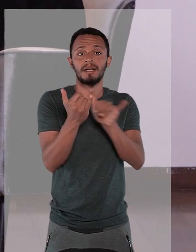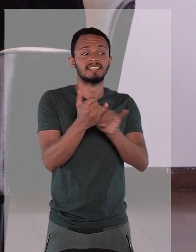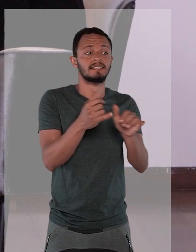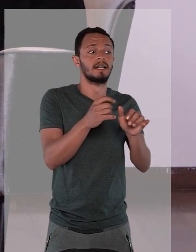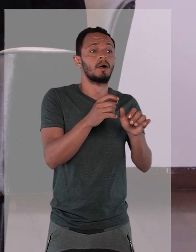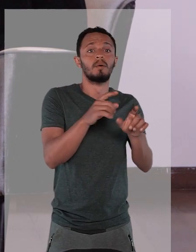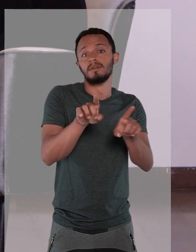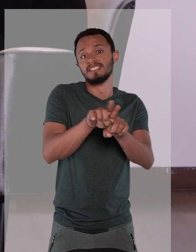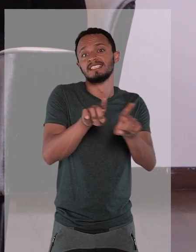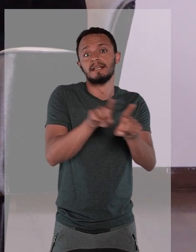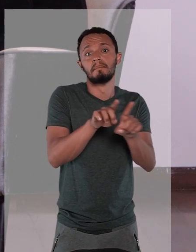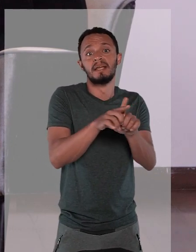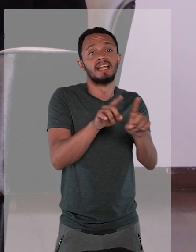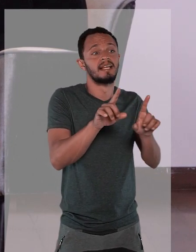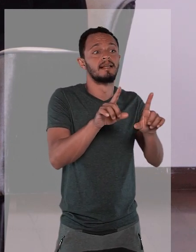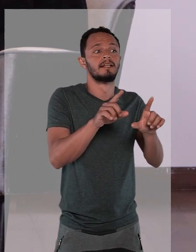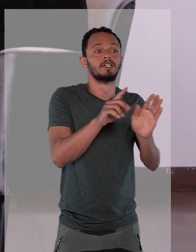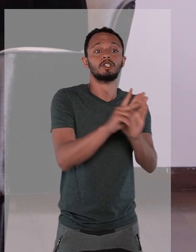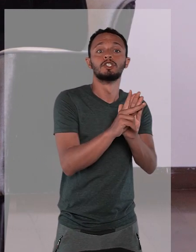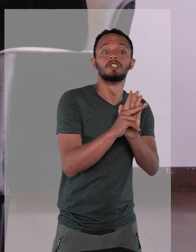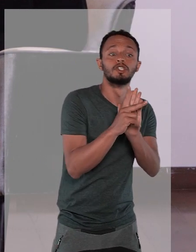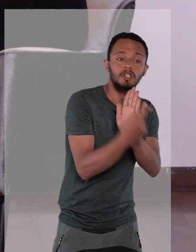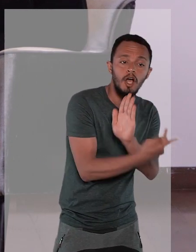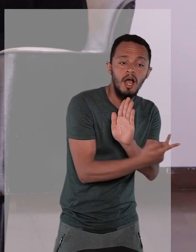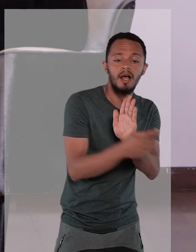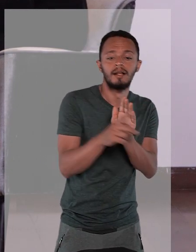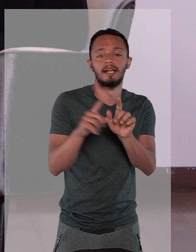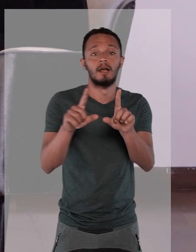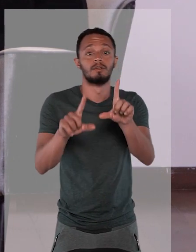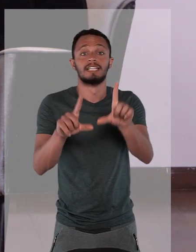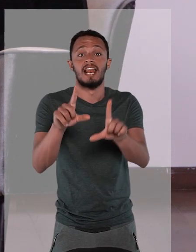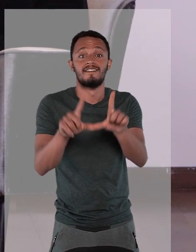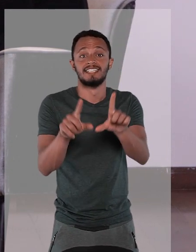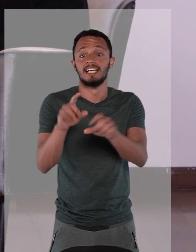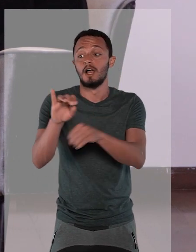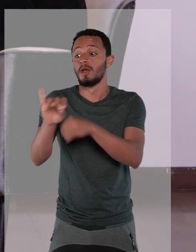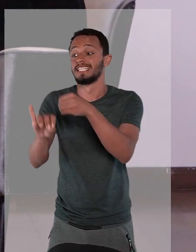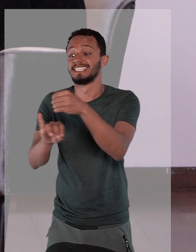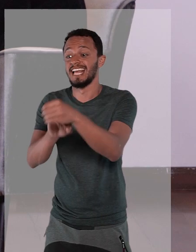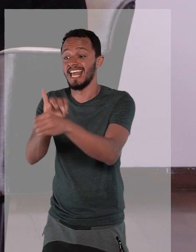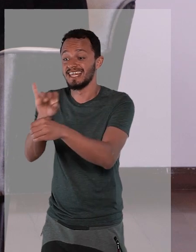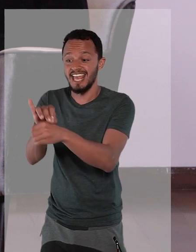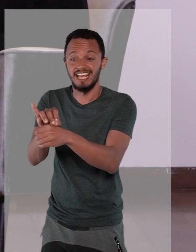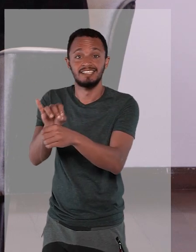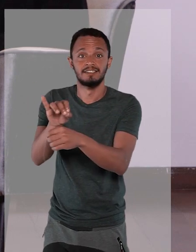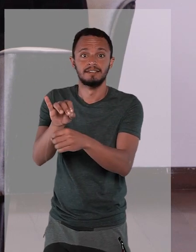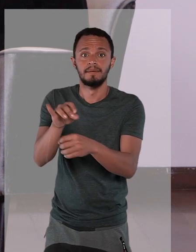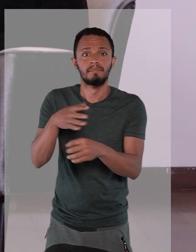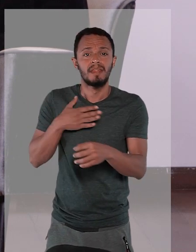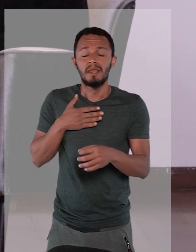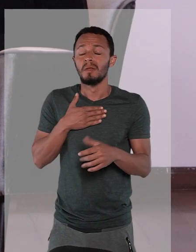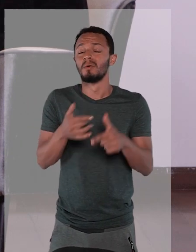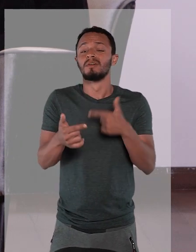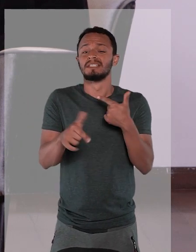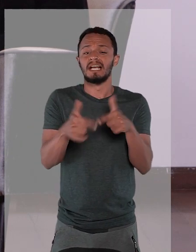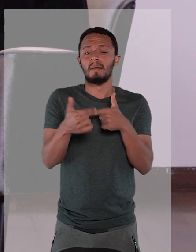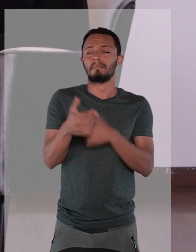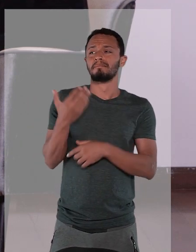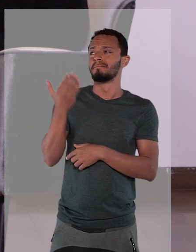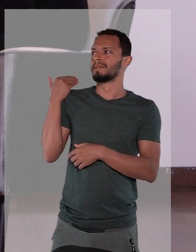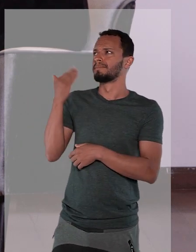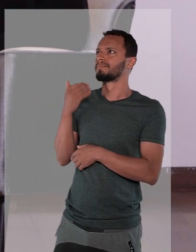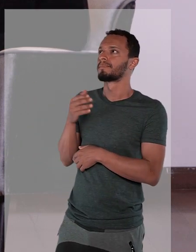que nós fomos vivendo ao longo desse período, né? Então, foi desde meningite, depois